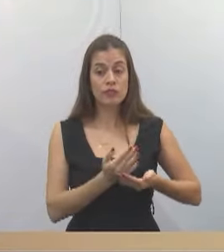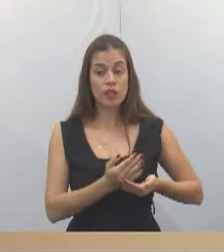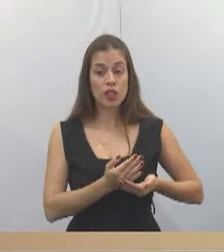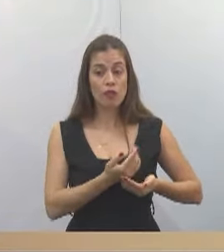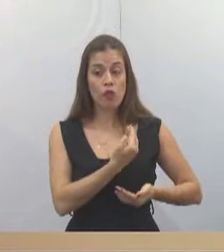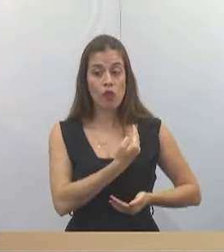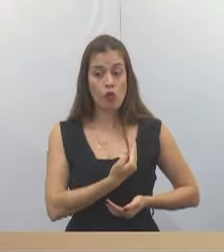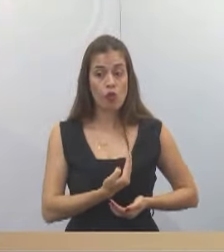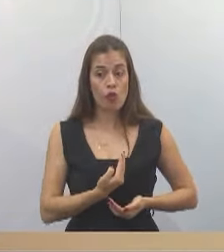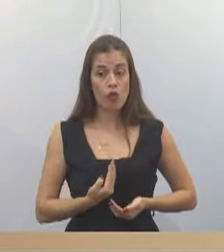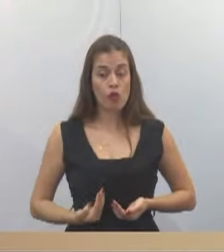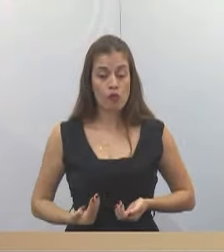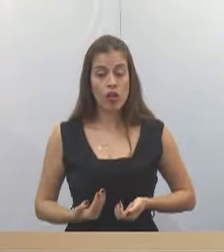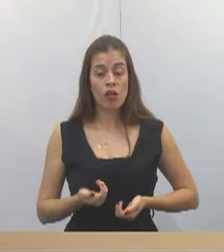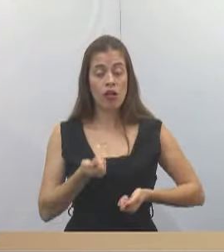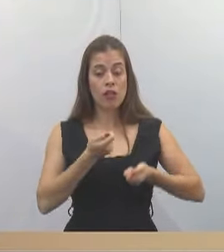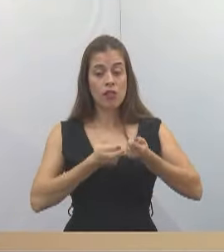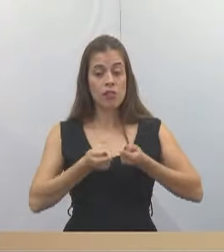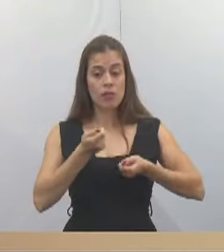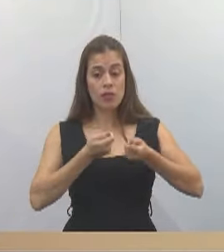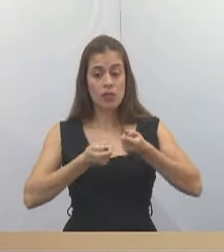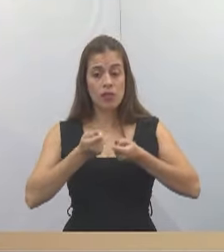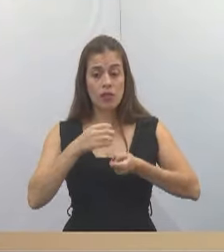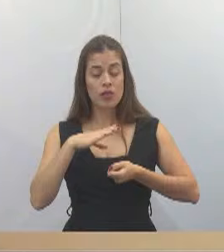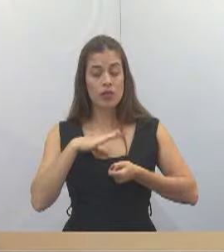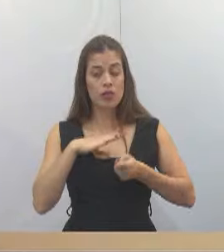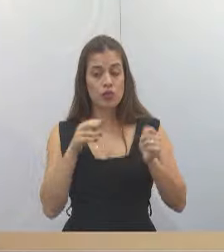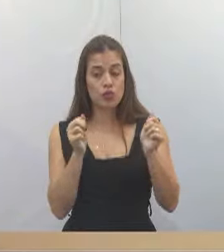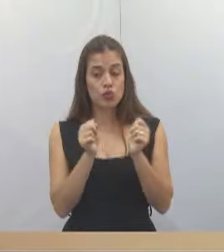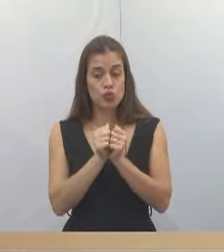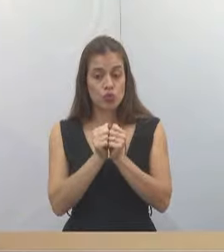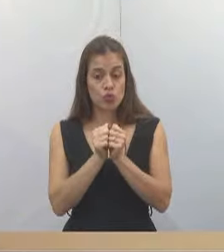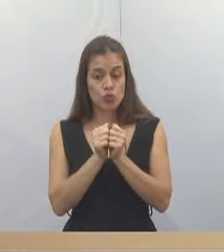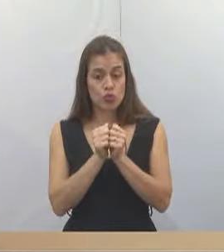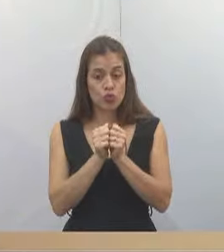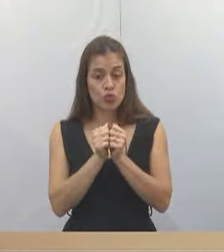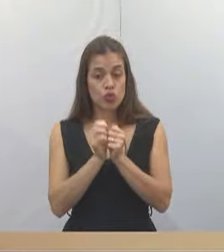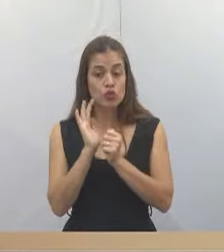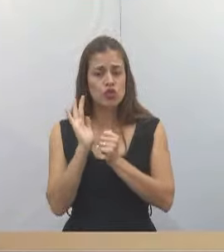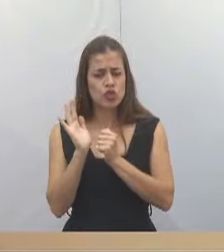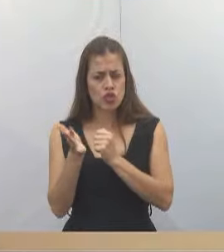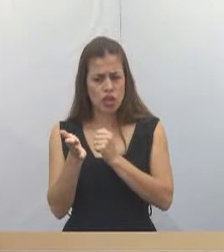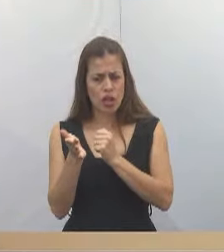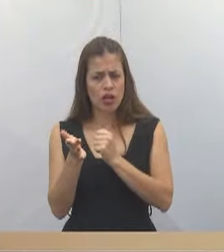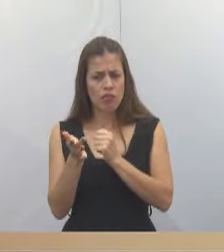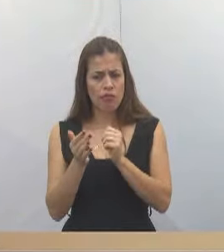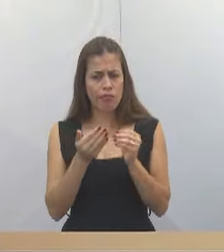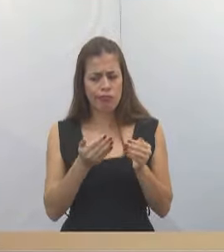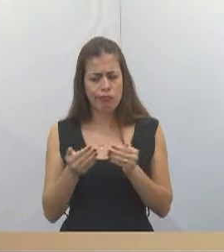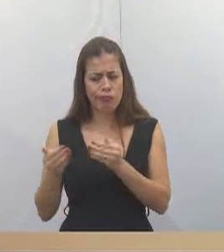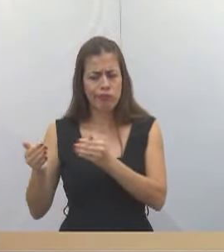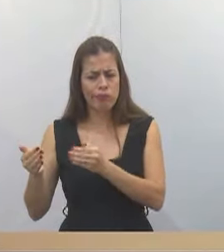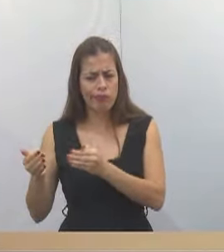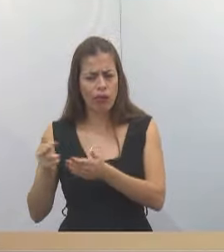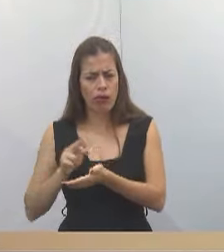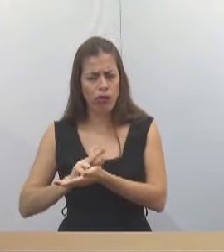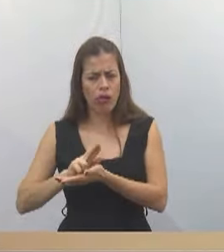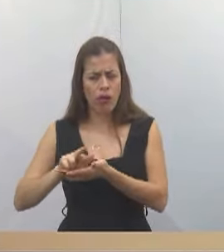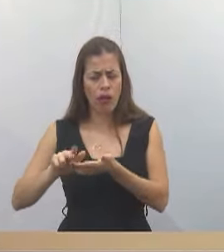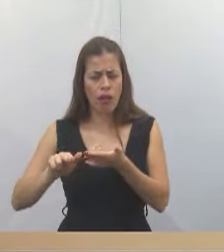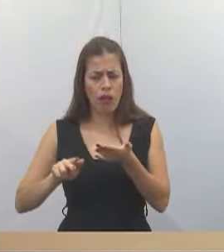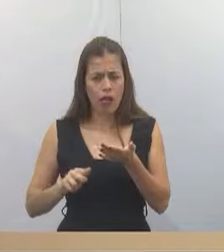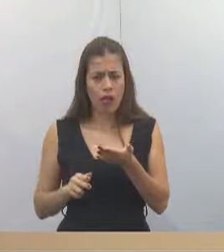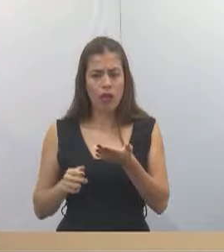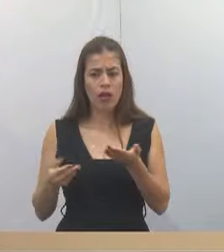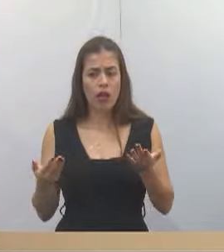governo, administrando a cidade junto, já passou, porque muitas situações que a